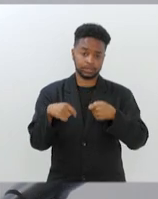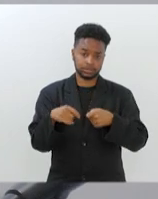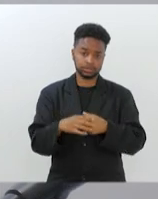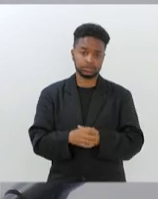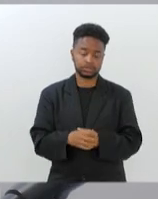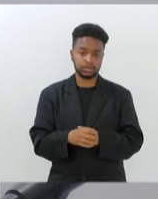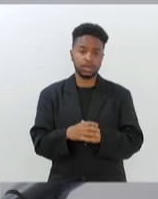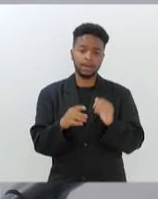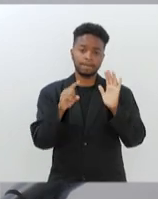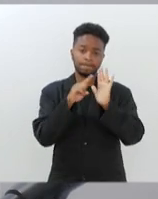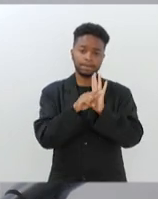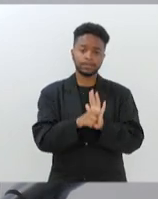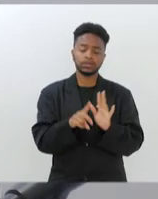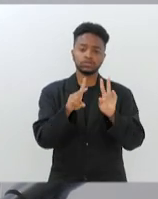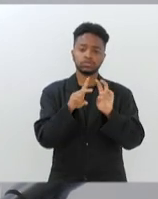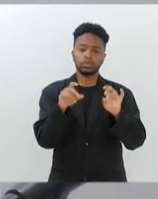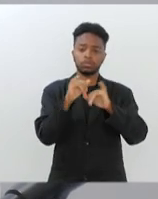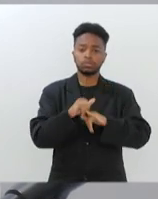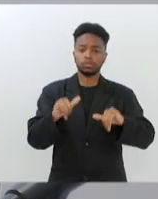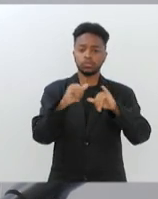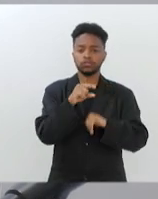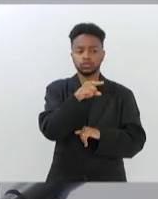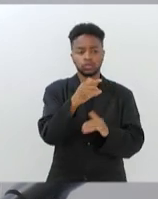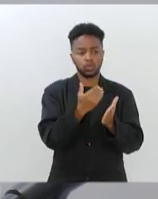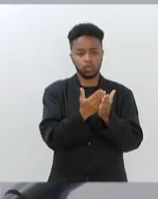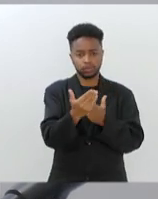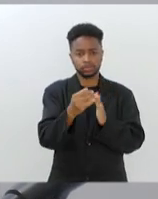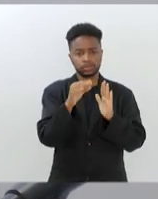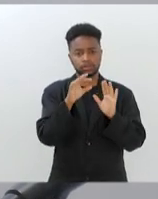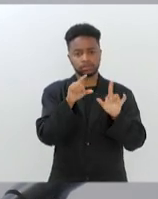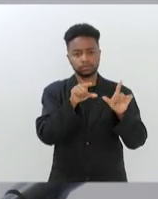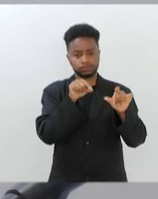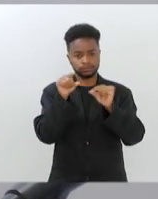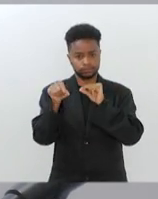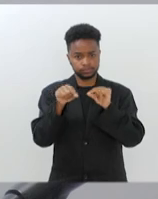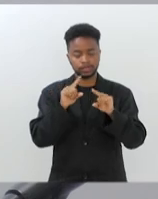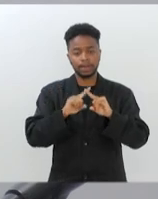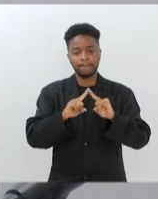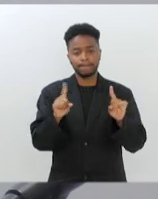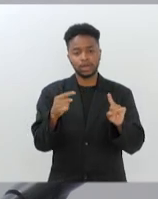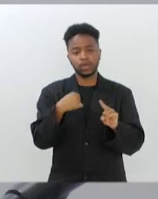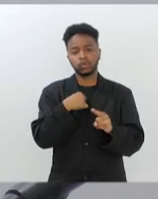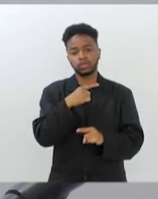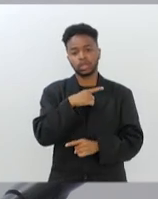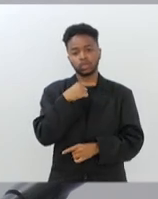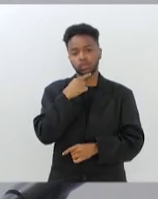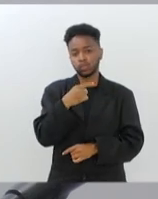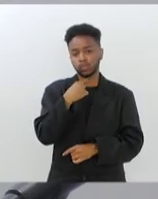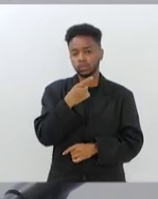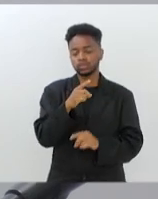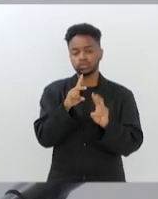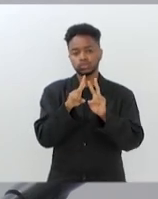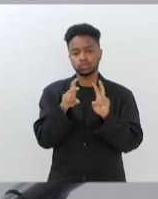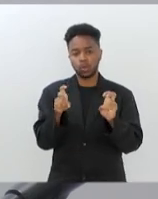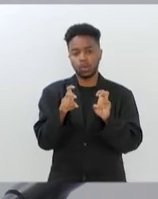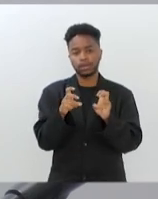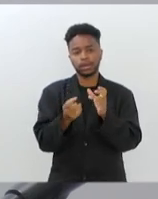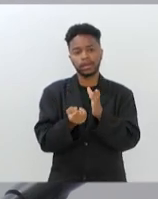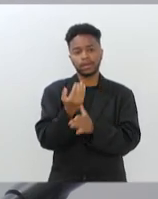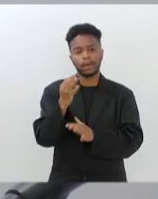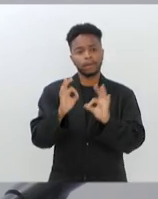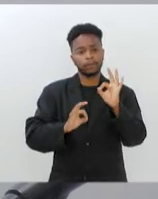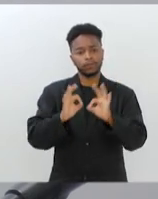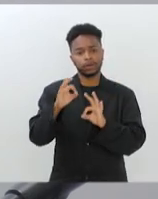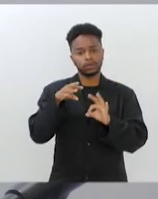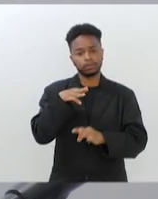algumas campanhas publicitárias que excelência já tá começando a elencar Mas eu ainda tenho algum alguma dúvida sobre a questão de elaboração de plano de